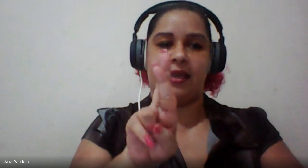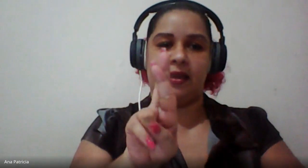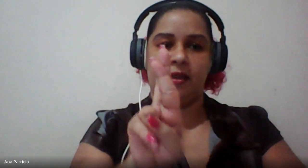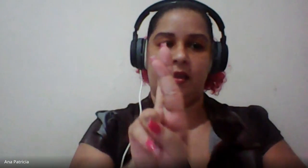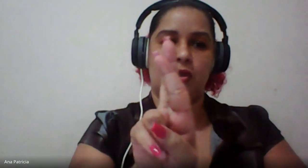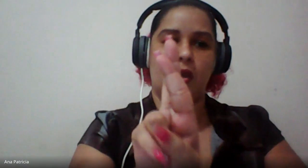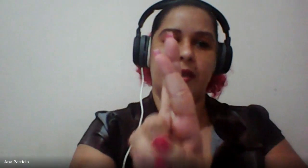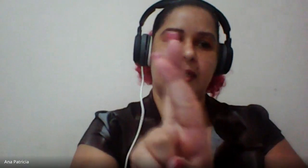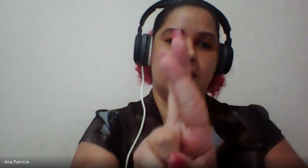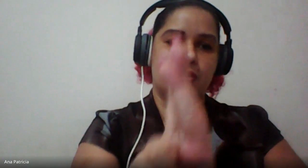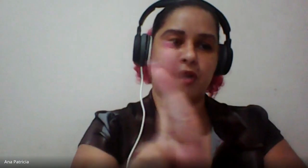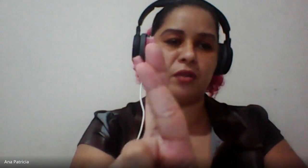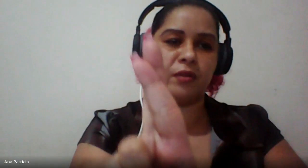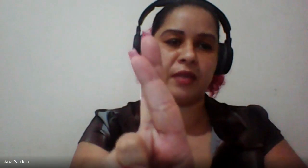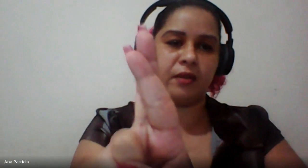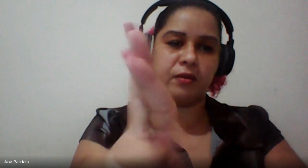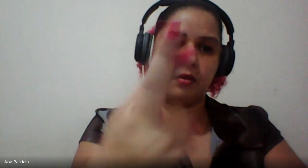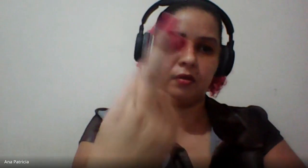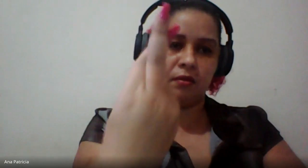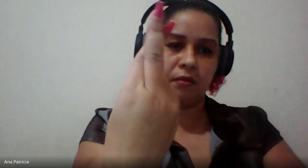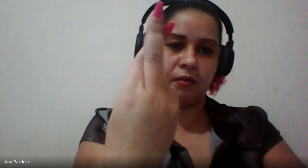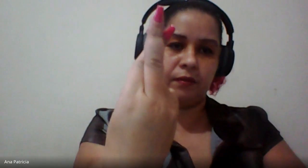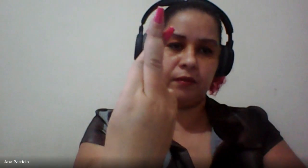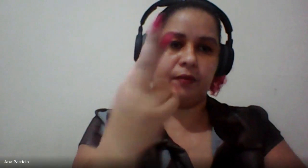R. Só assim, os dedos cruzados.